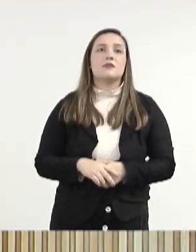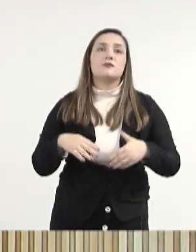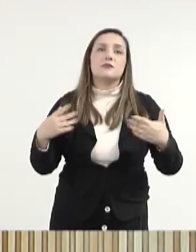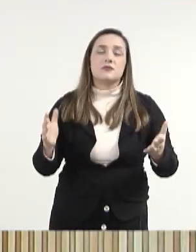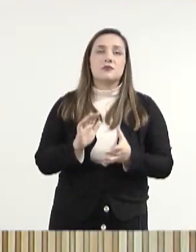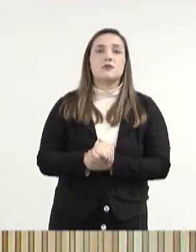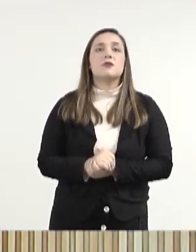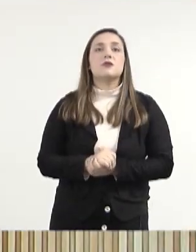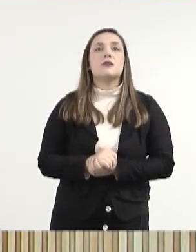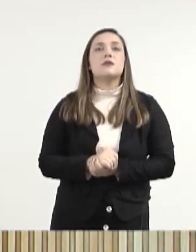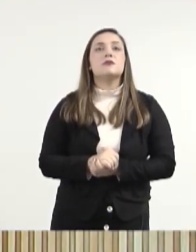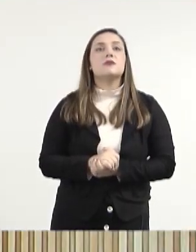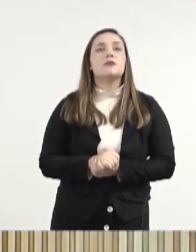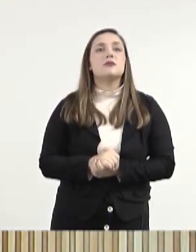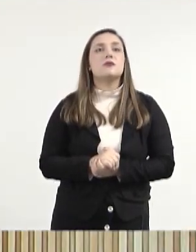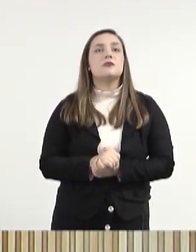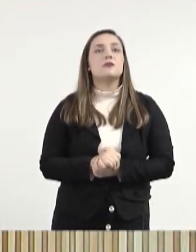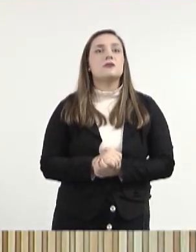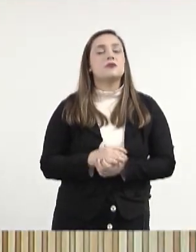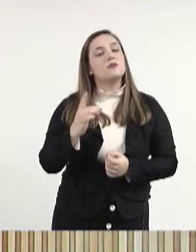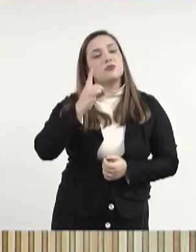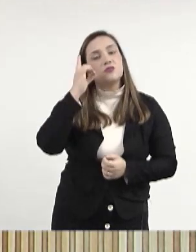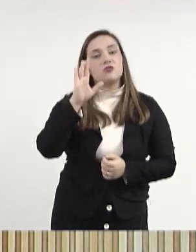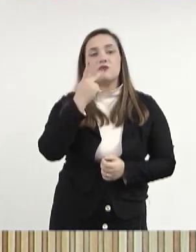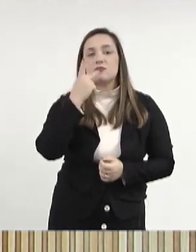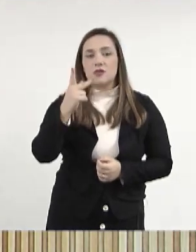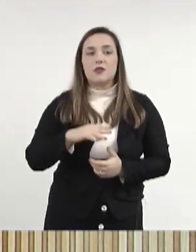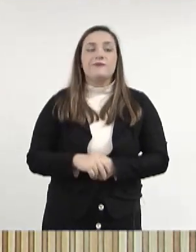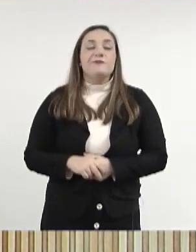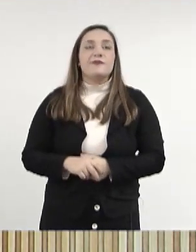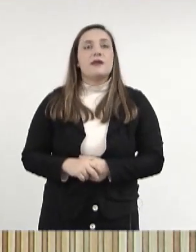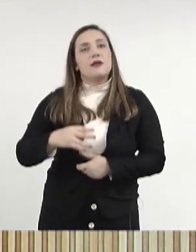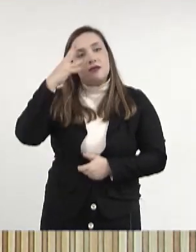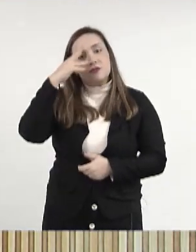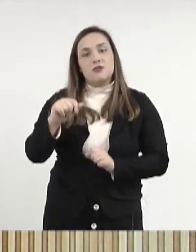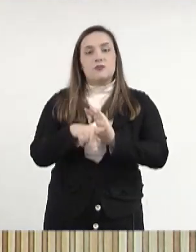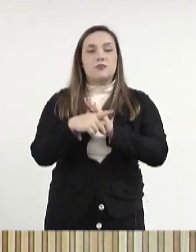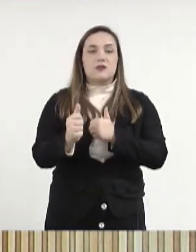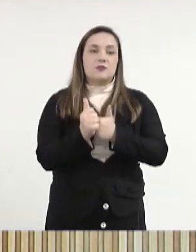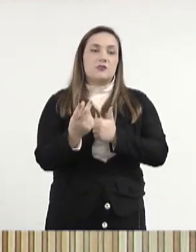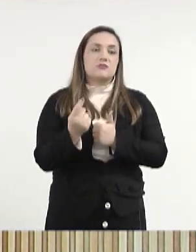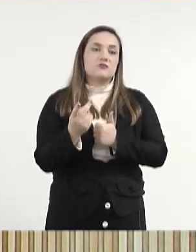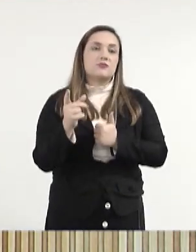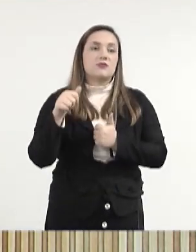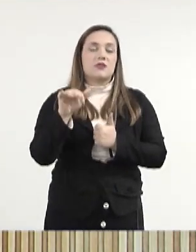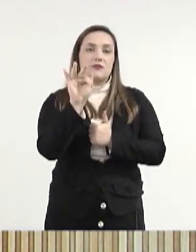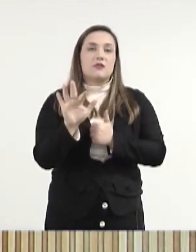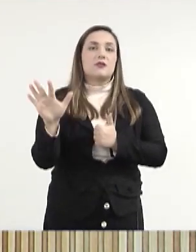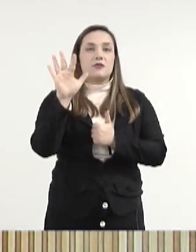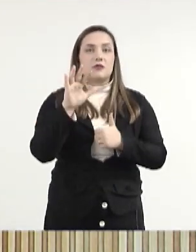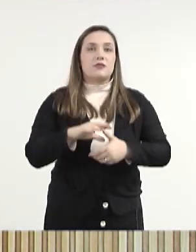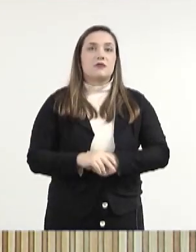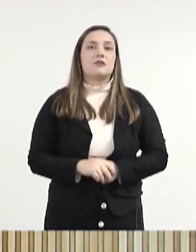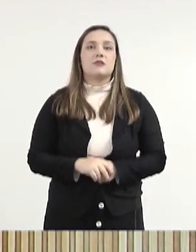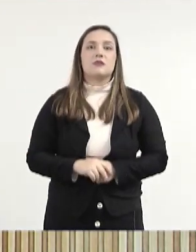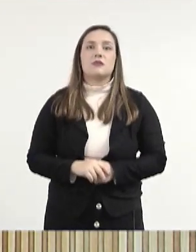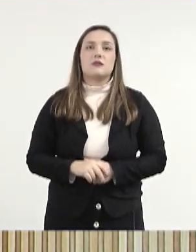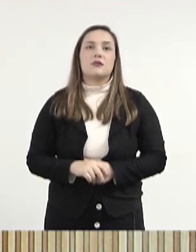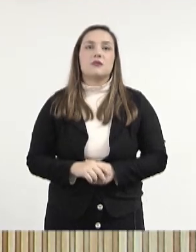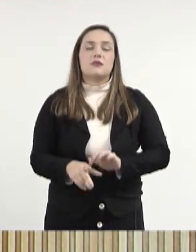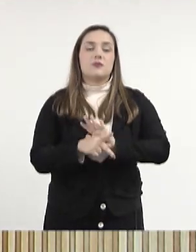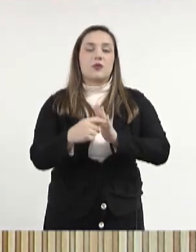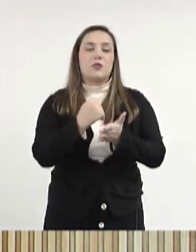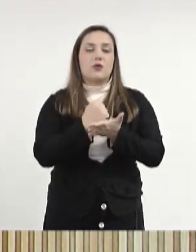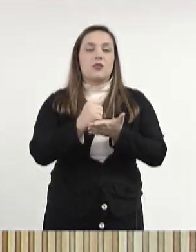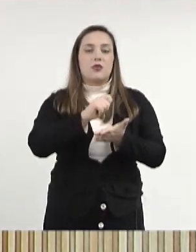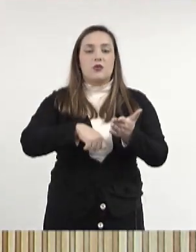Pois é, né? Como os deputados falaram, a decisão definitiva do Tribunal de Contas da União com relação ao contrato